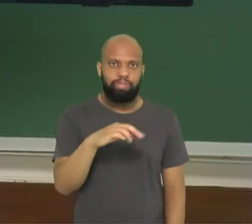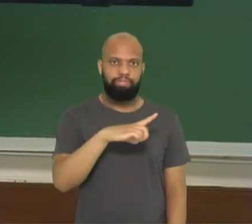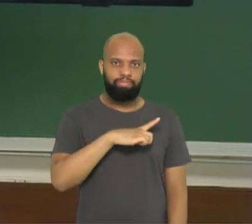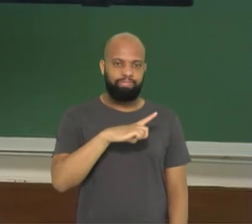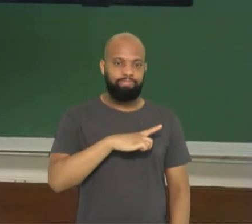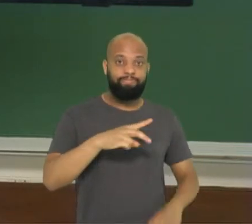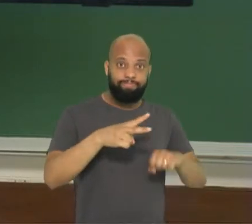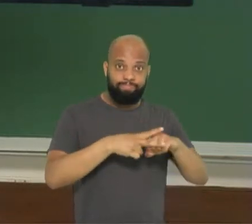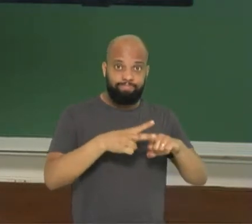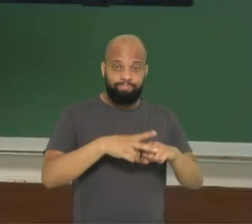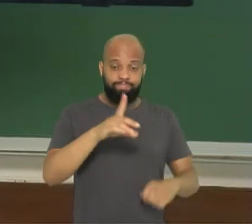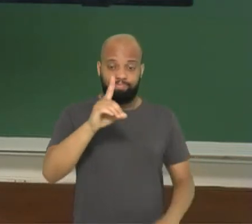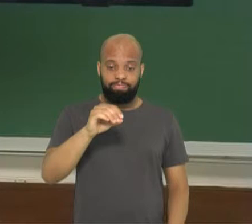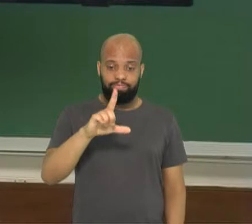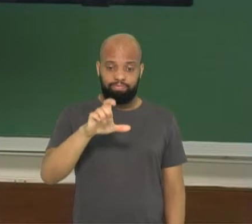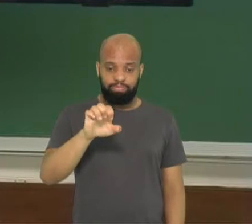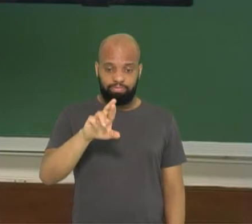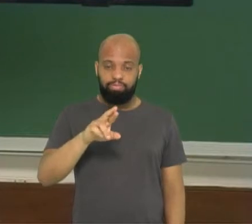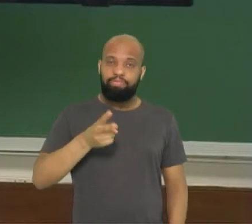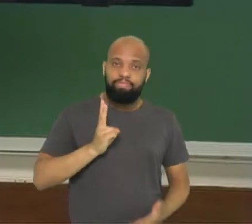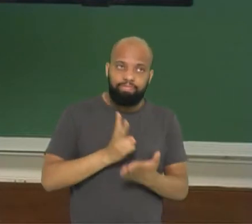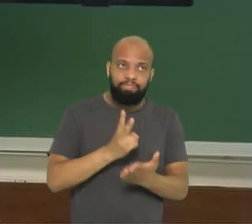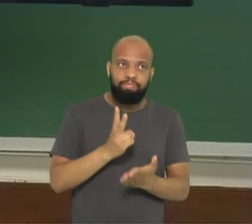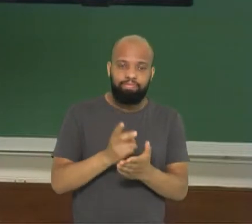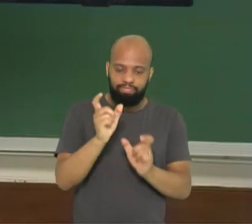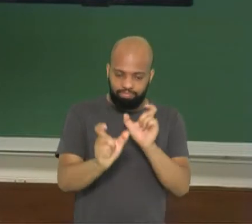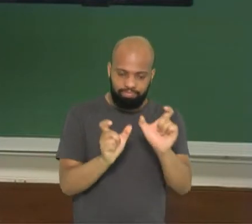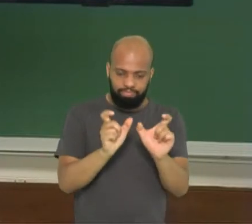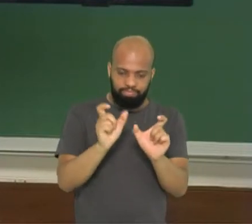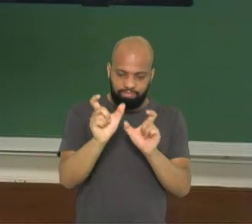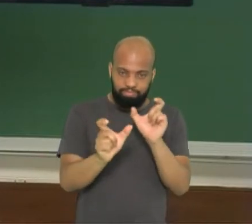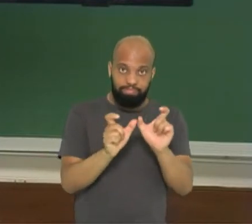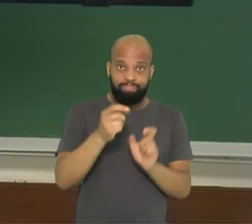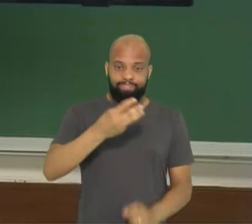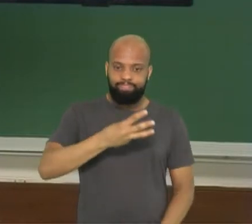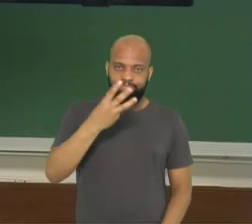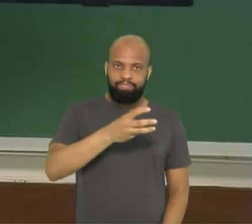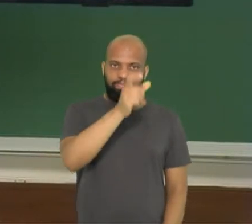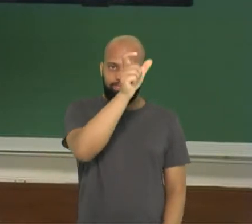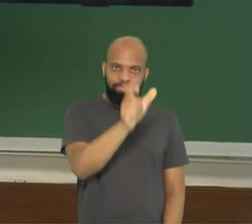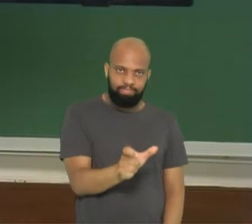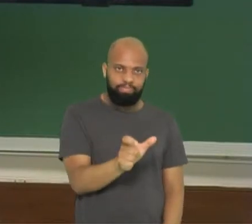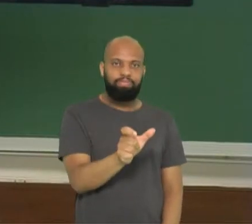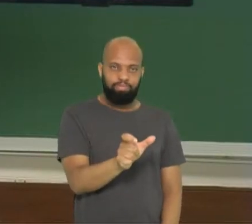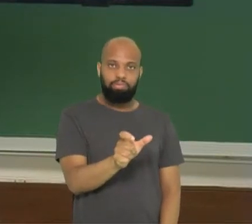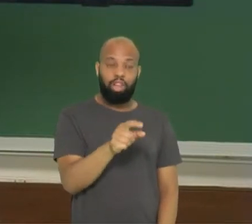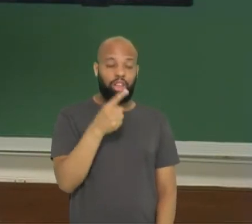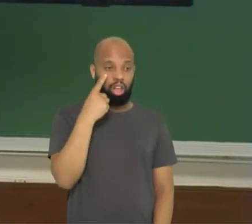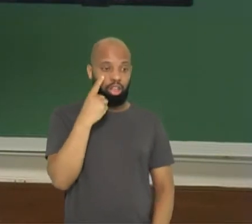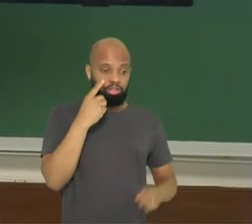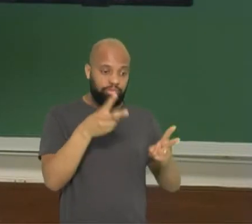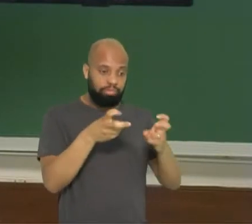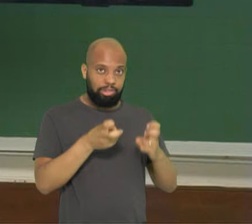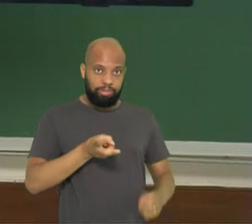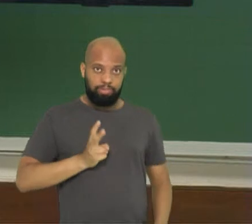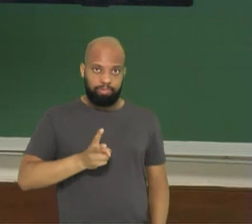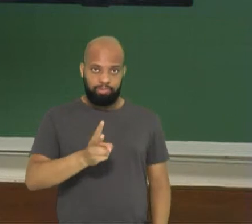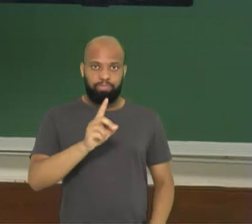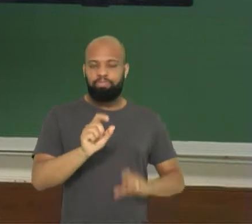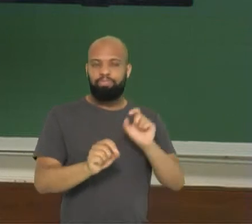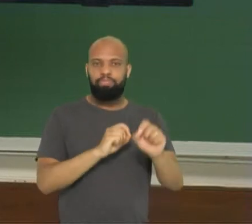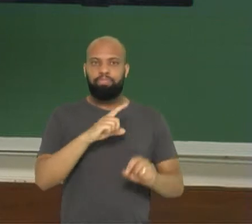verbo doler, ele vai sempre conjugado em terceira pessoa. Bien? Então, você vai observar que sempre vai estar lá